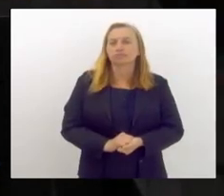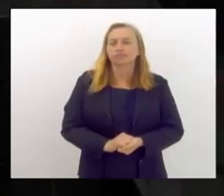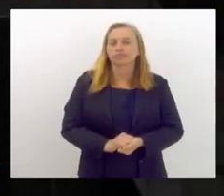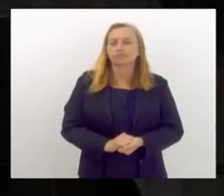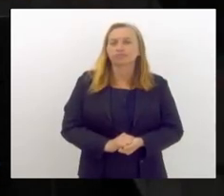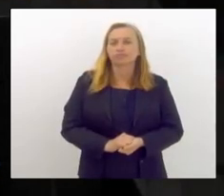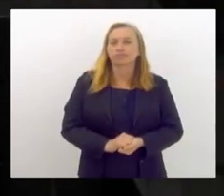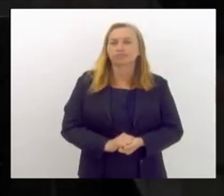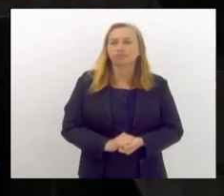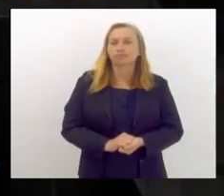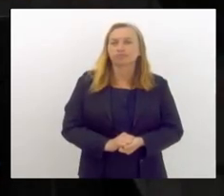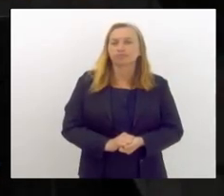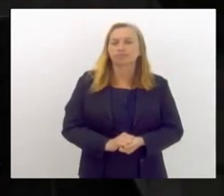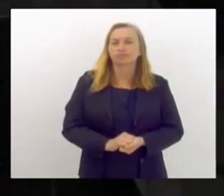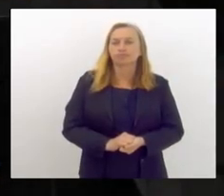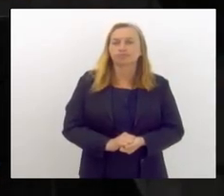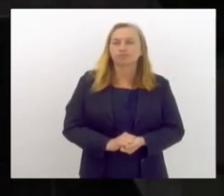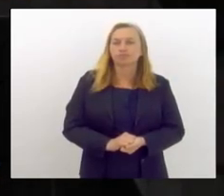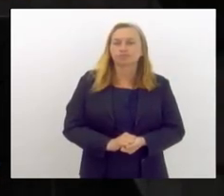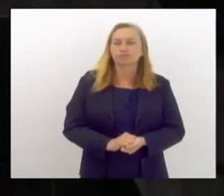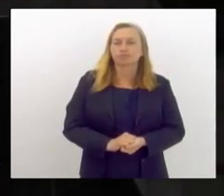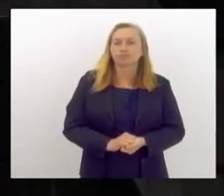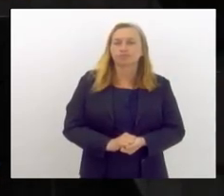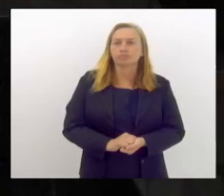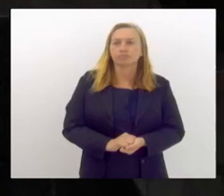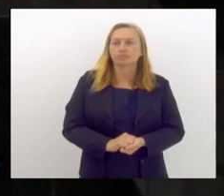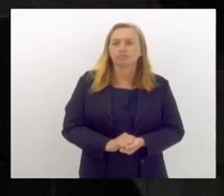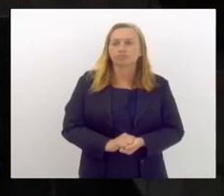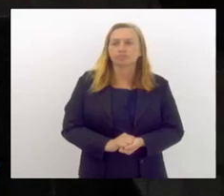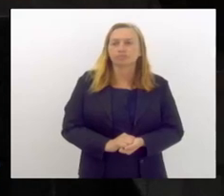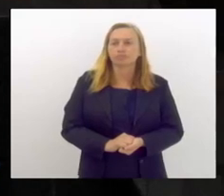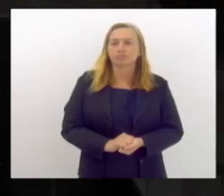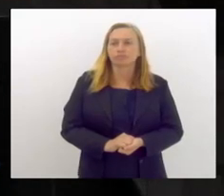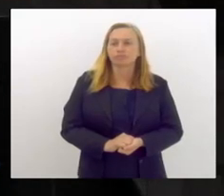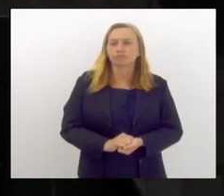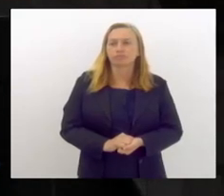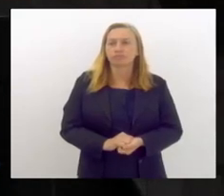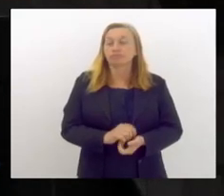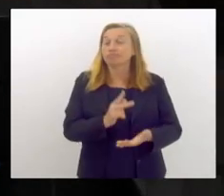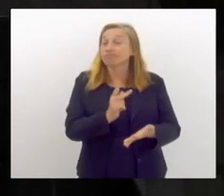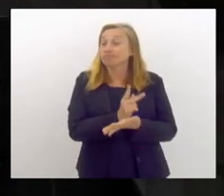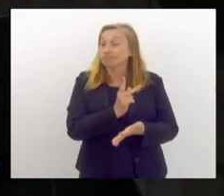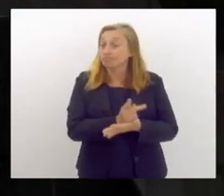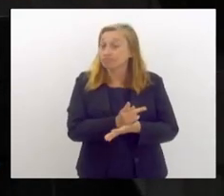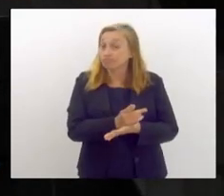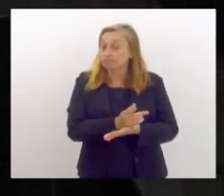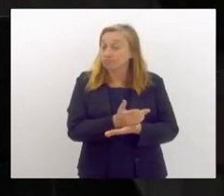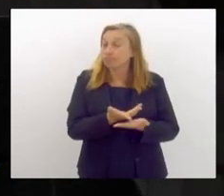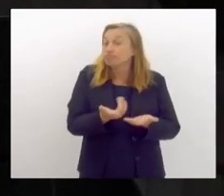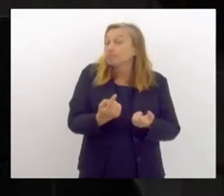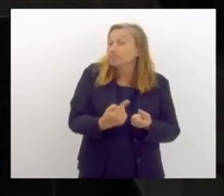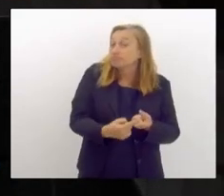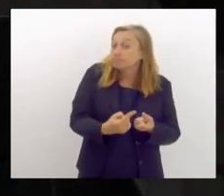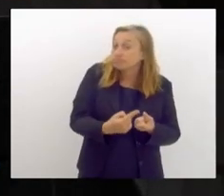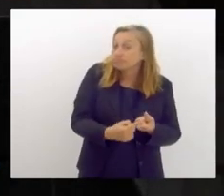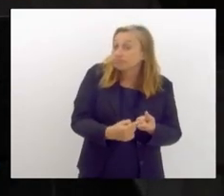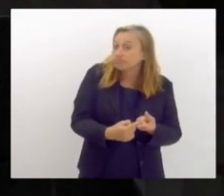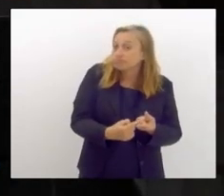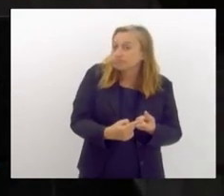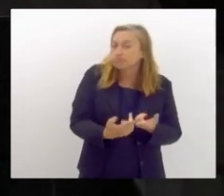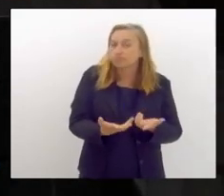E aí encontramos verdadeiras aberrações, porque o cálculo